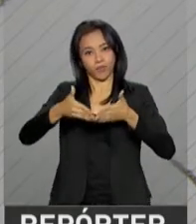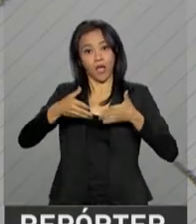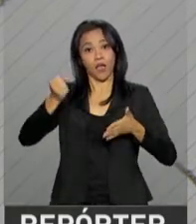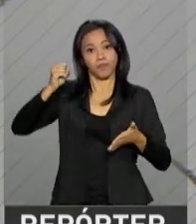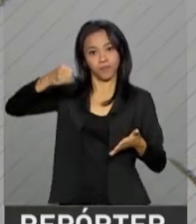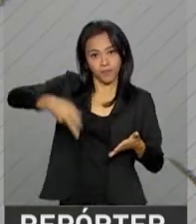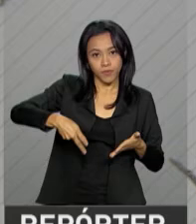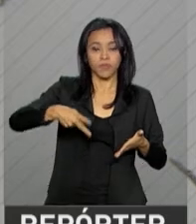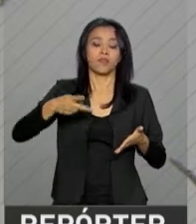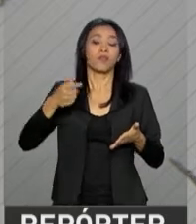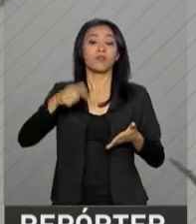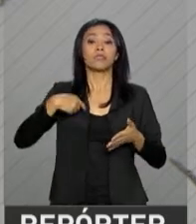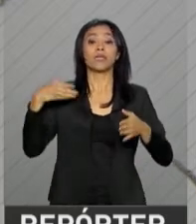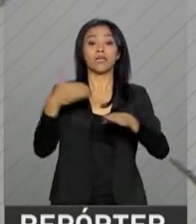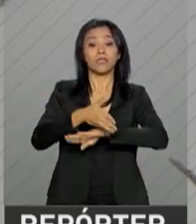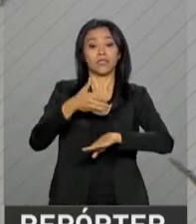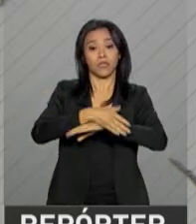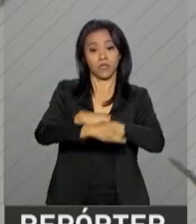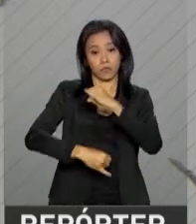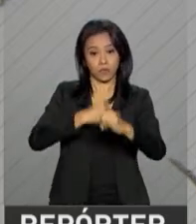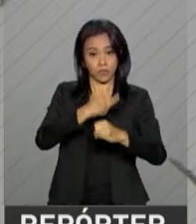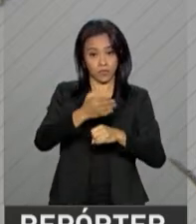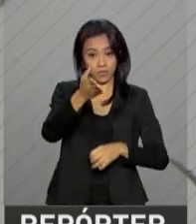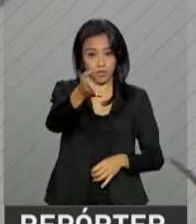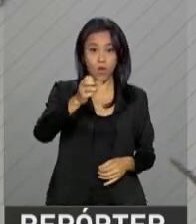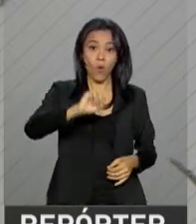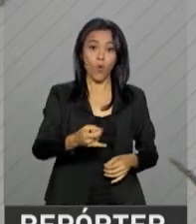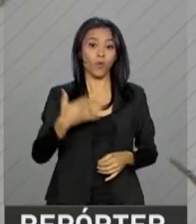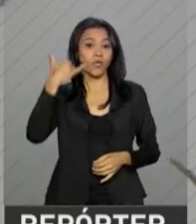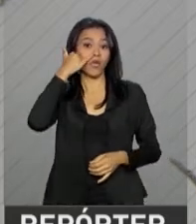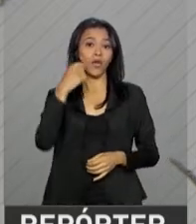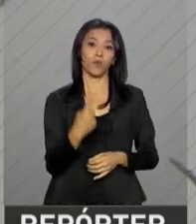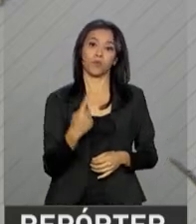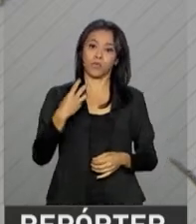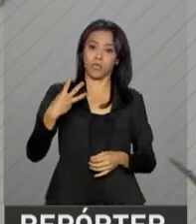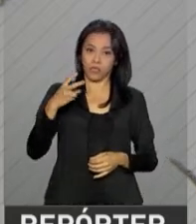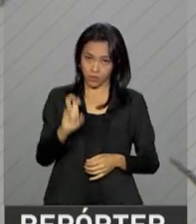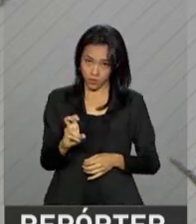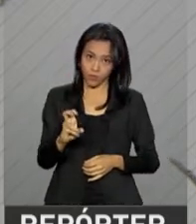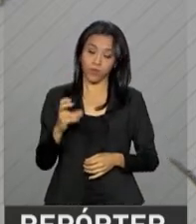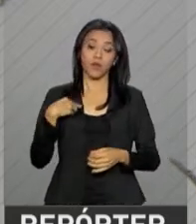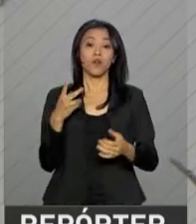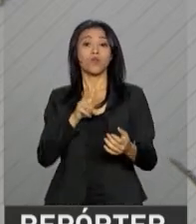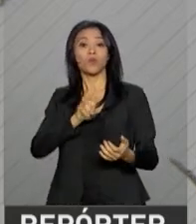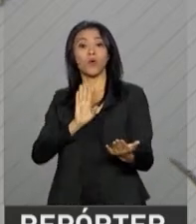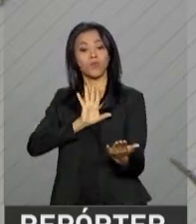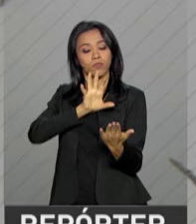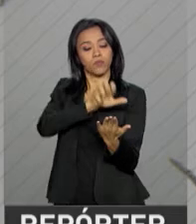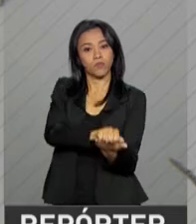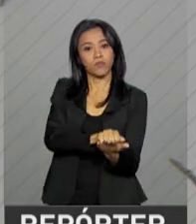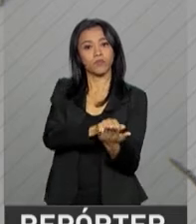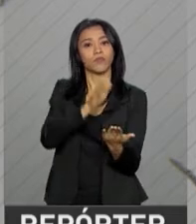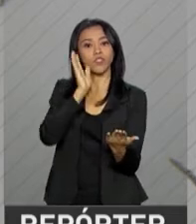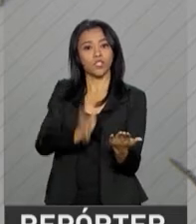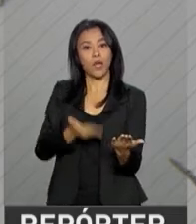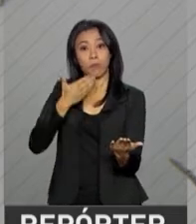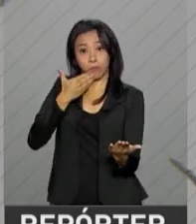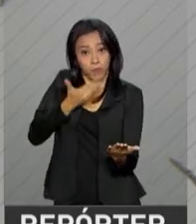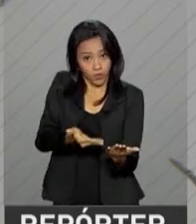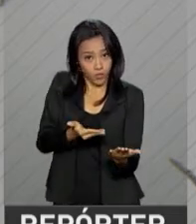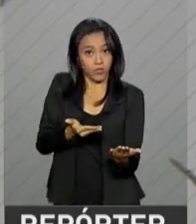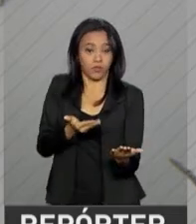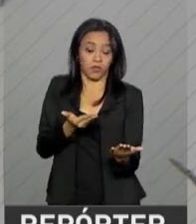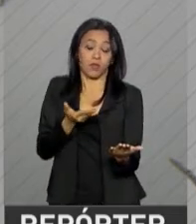acessar o site do inss ou ligar para 135 ao se cadastrar e fazer o pedido online o